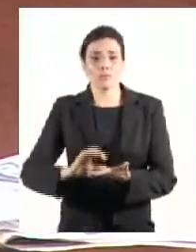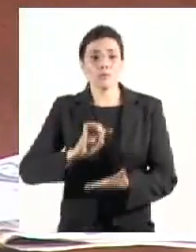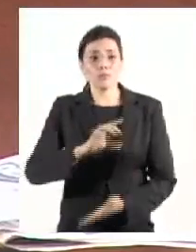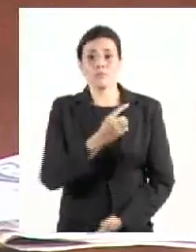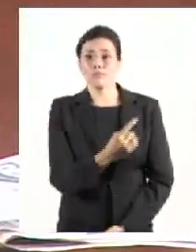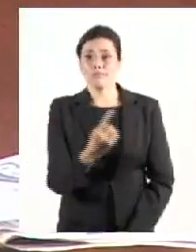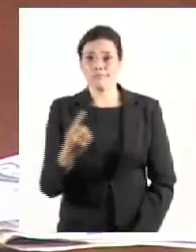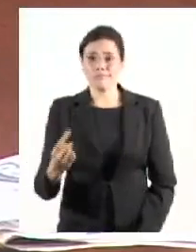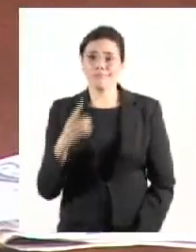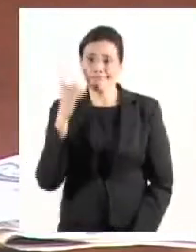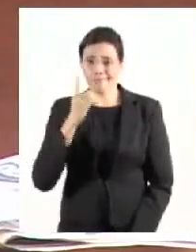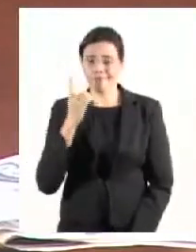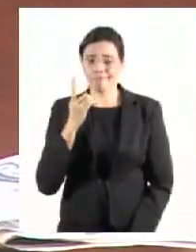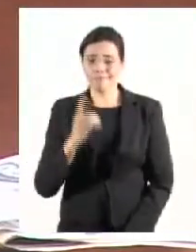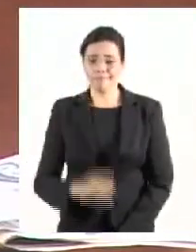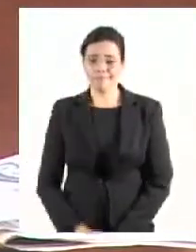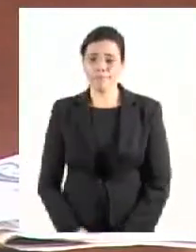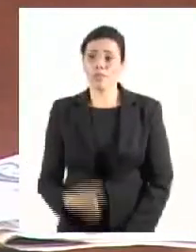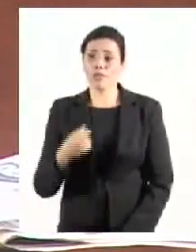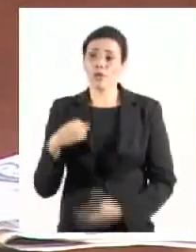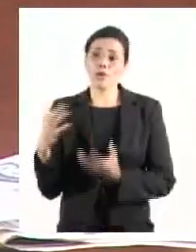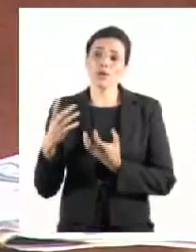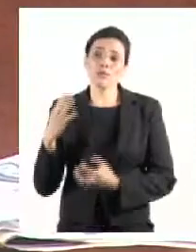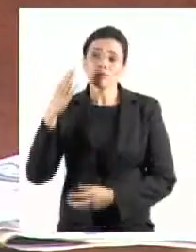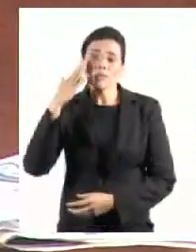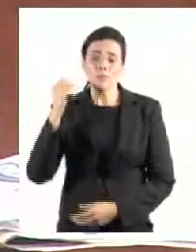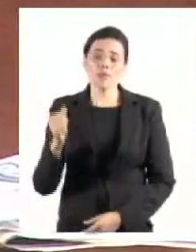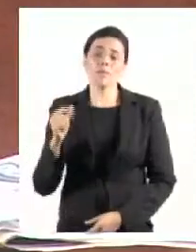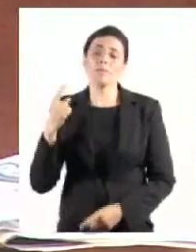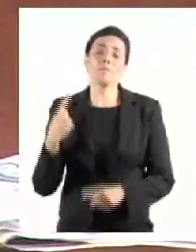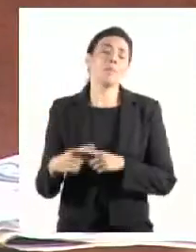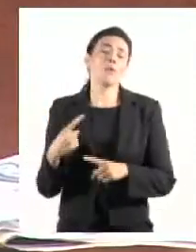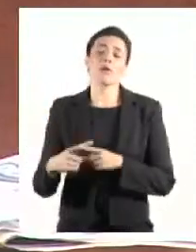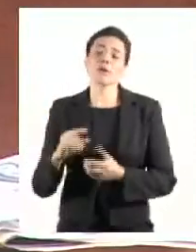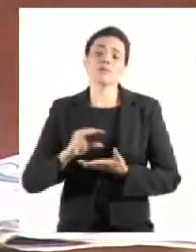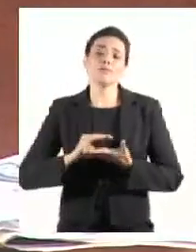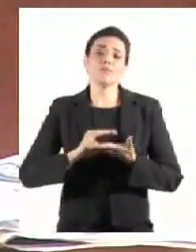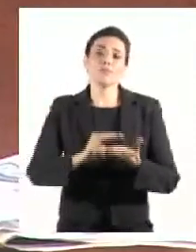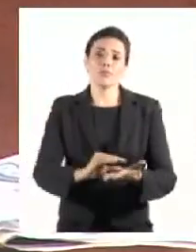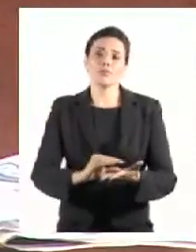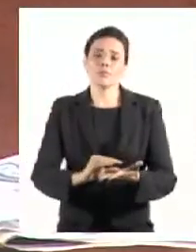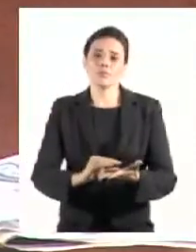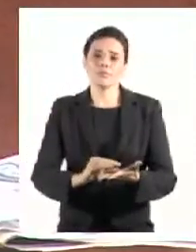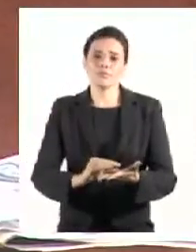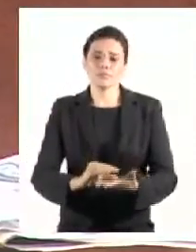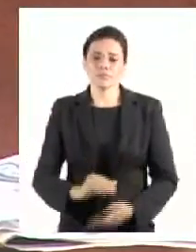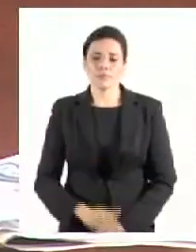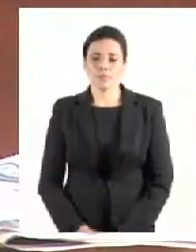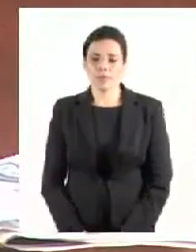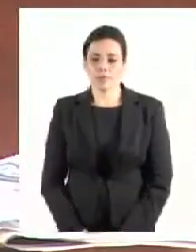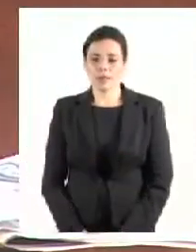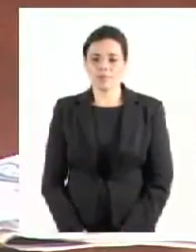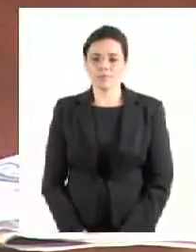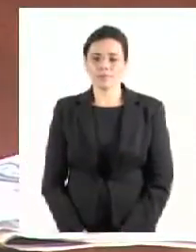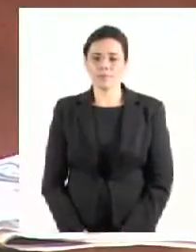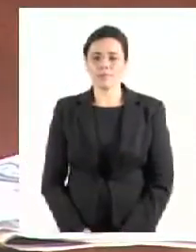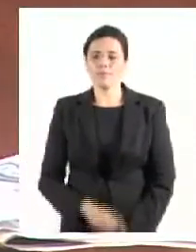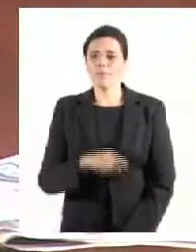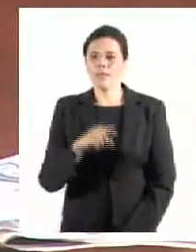deputado. E eu quero saber a razão de dar emenda para deputado novato sem ter sido aprovada aqui nesta